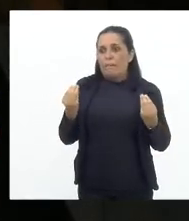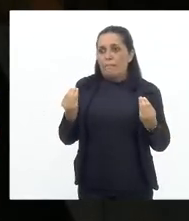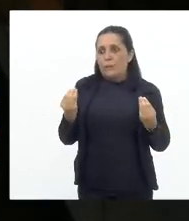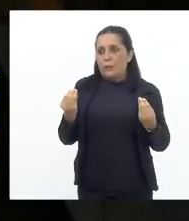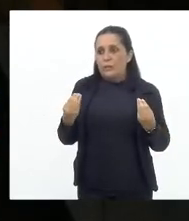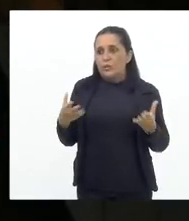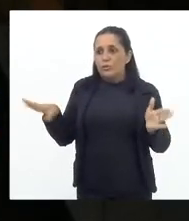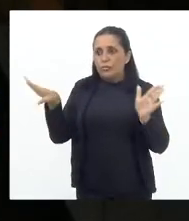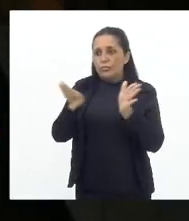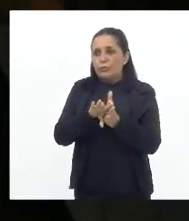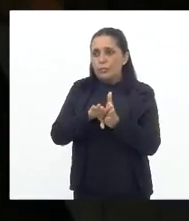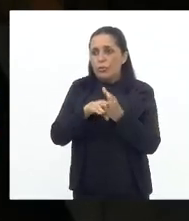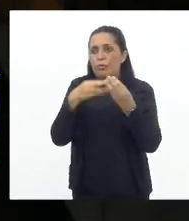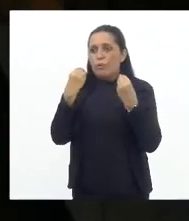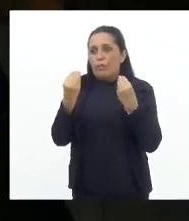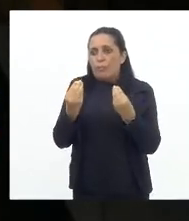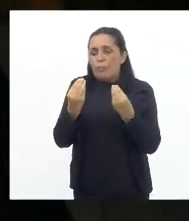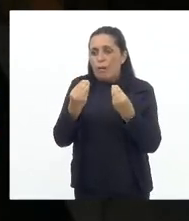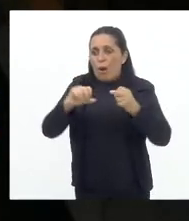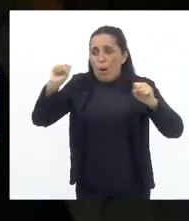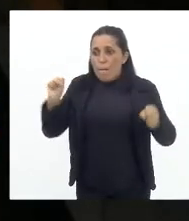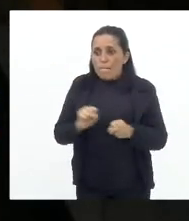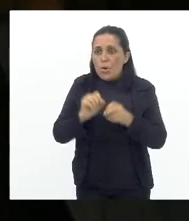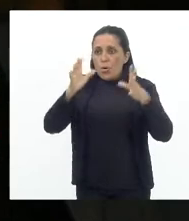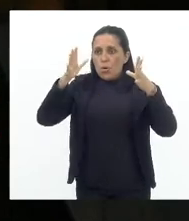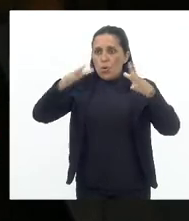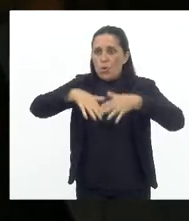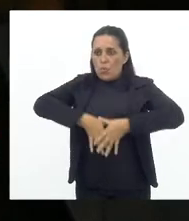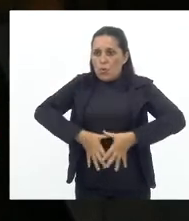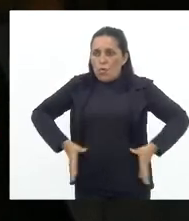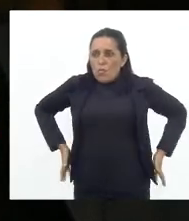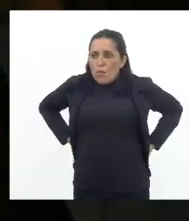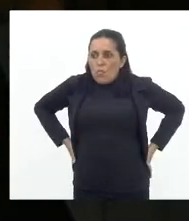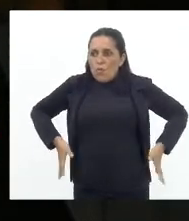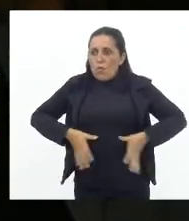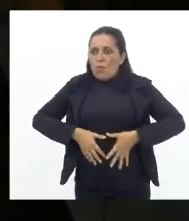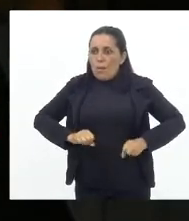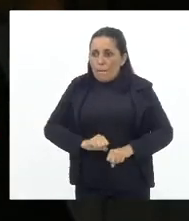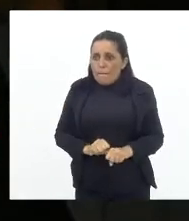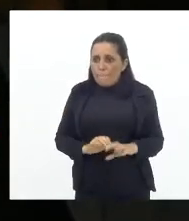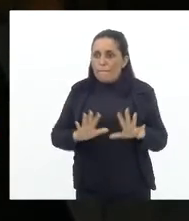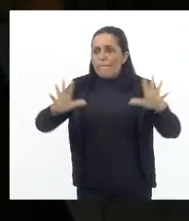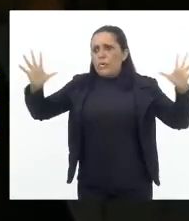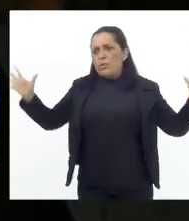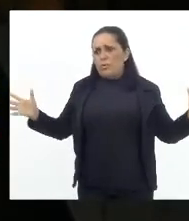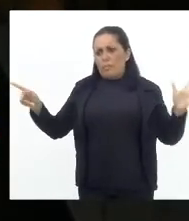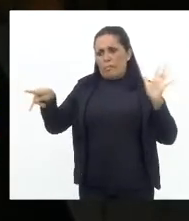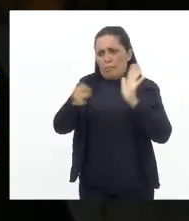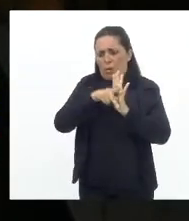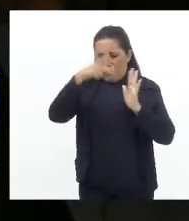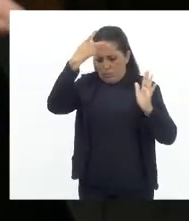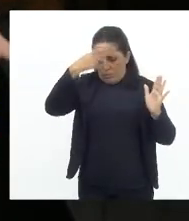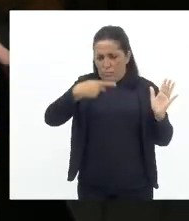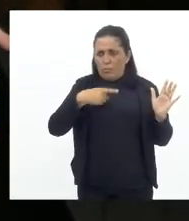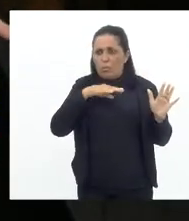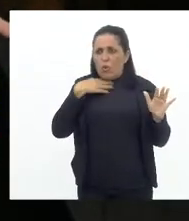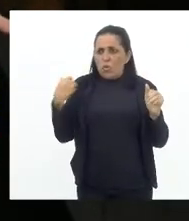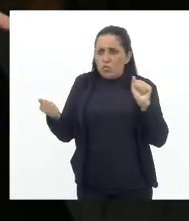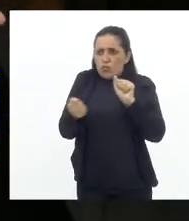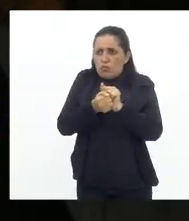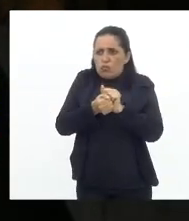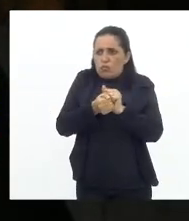Taliban com bombas enroladas no próprio corpo esse alto detonaram no meio da